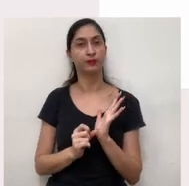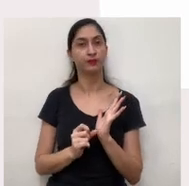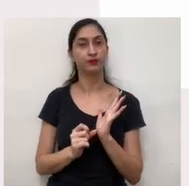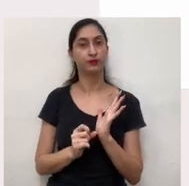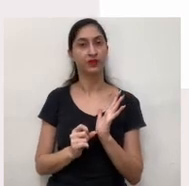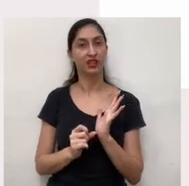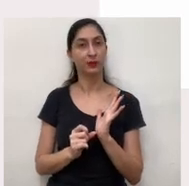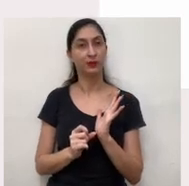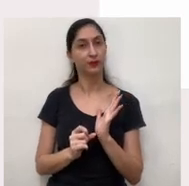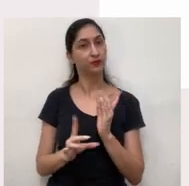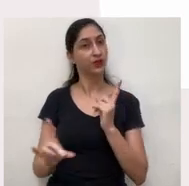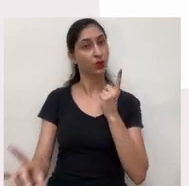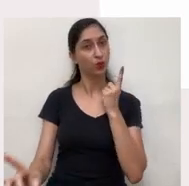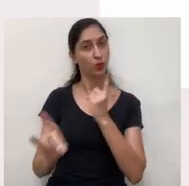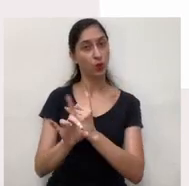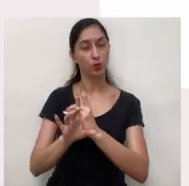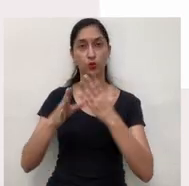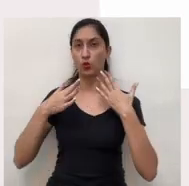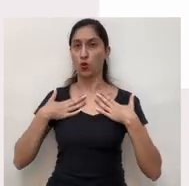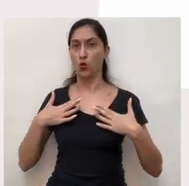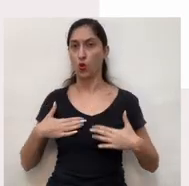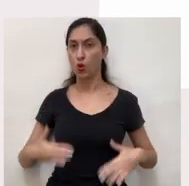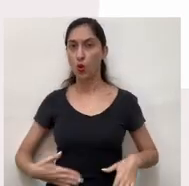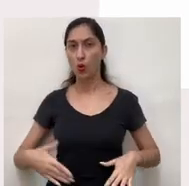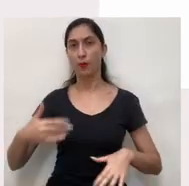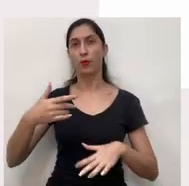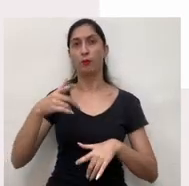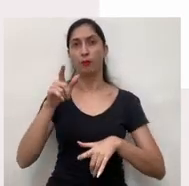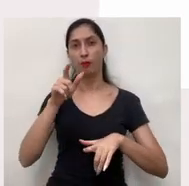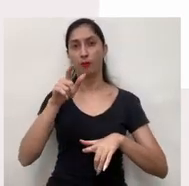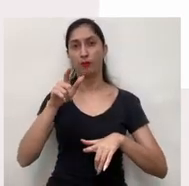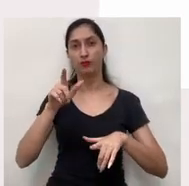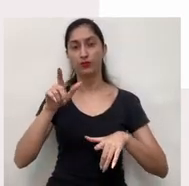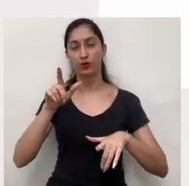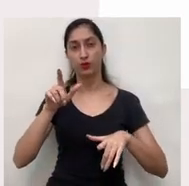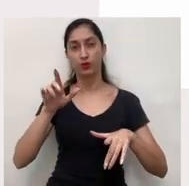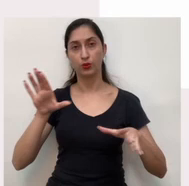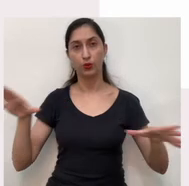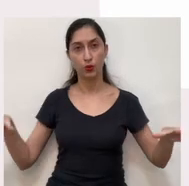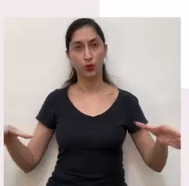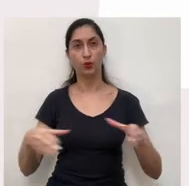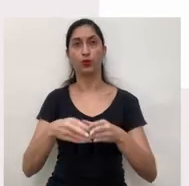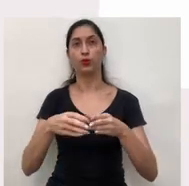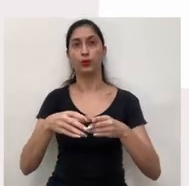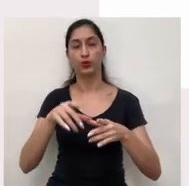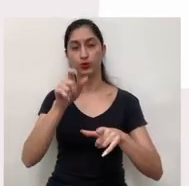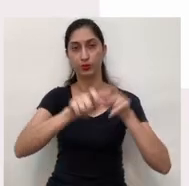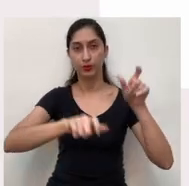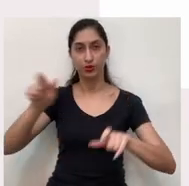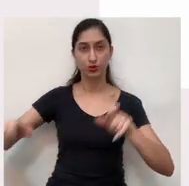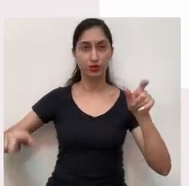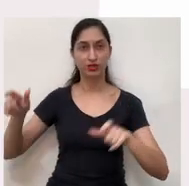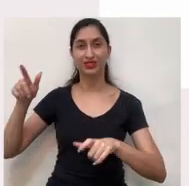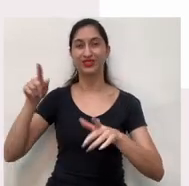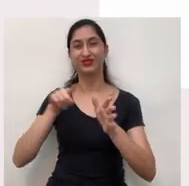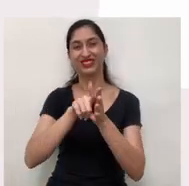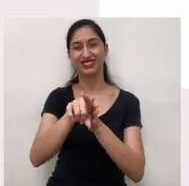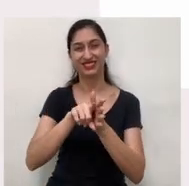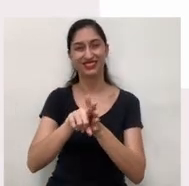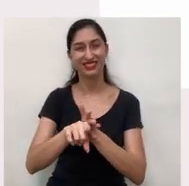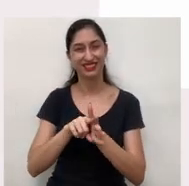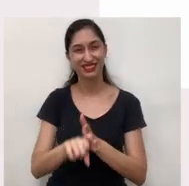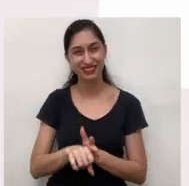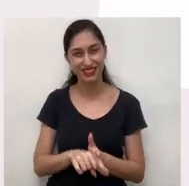um encontro, né, de um corpo de pesquisadoras com, né, minha equipe era toda de mulheres, por isso que eu estou falando